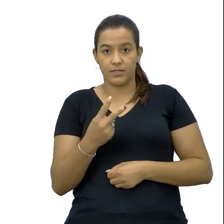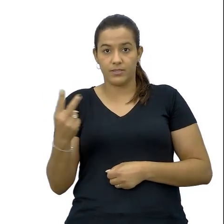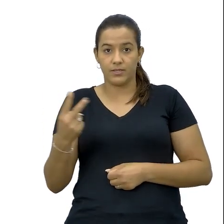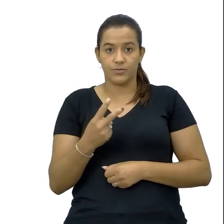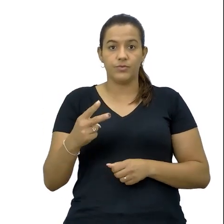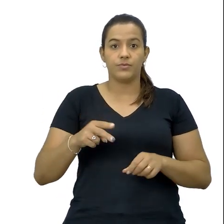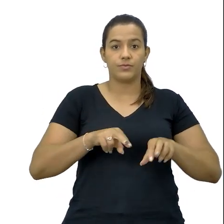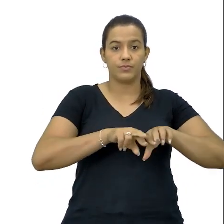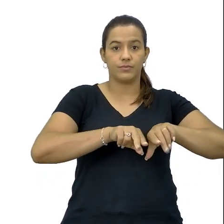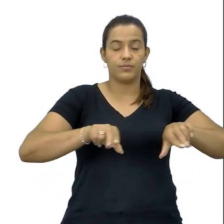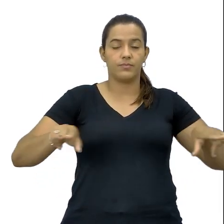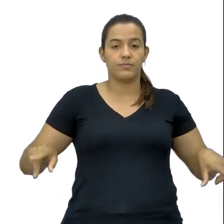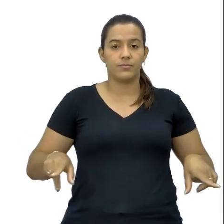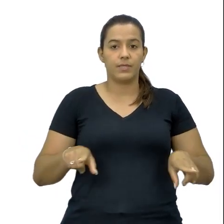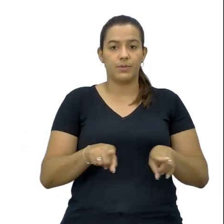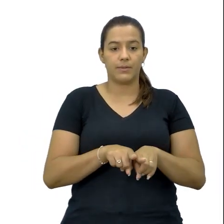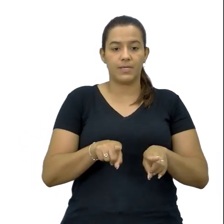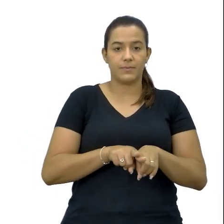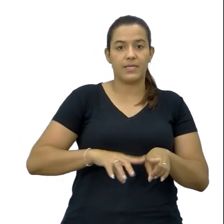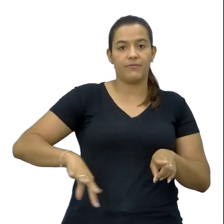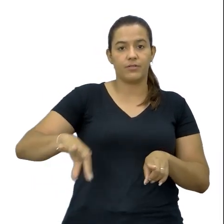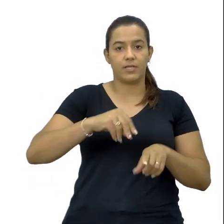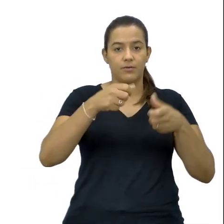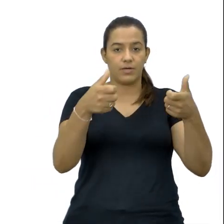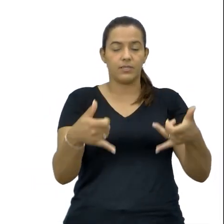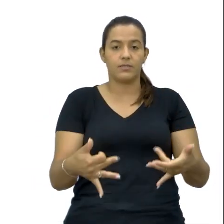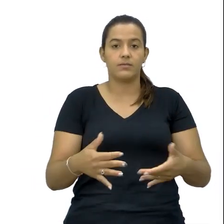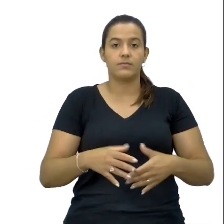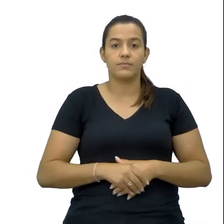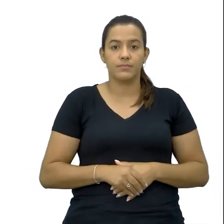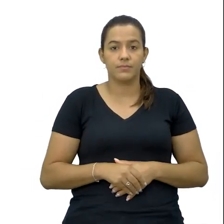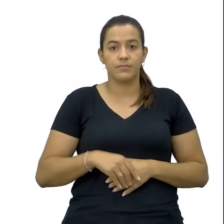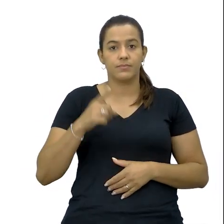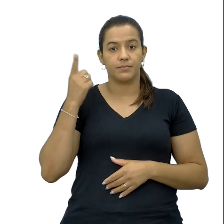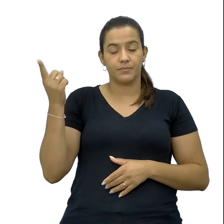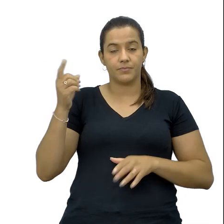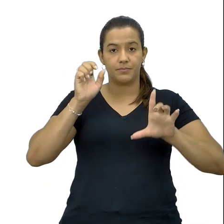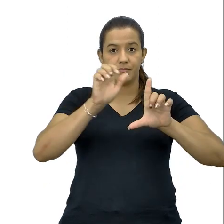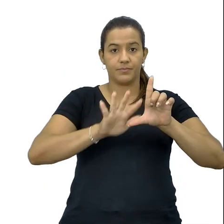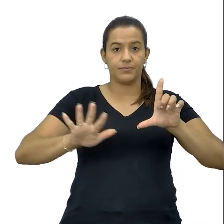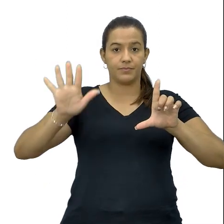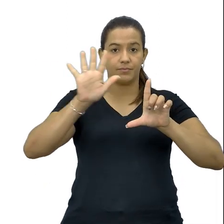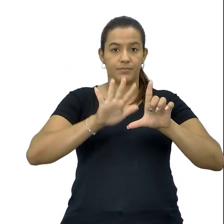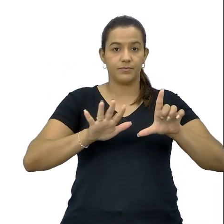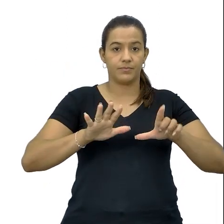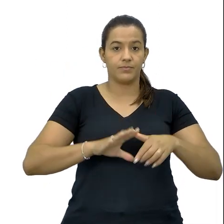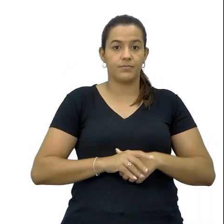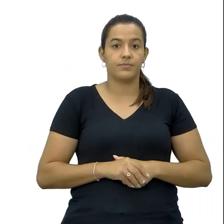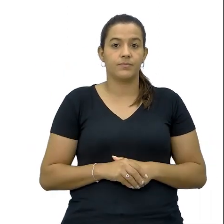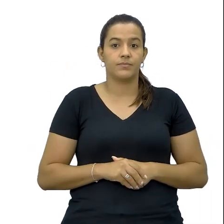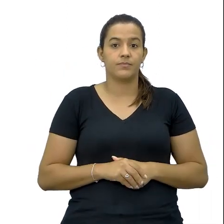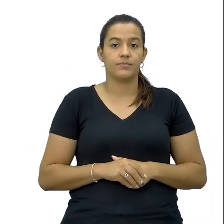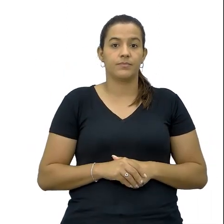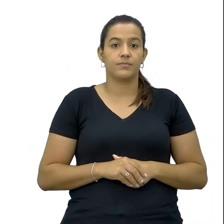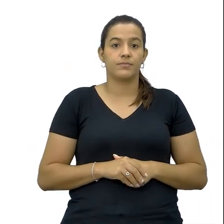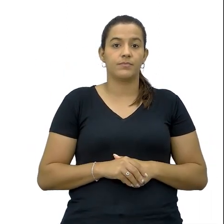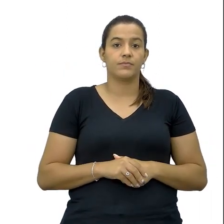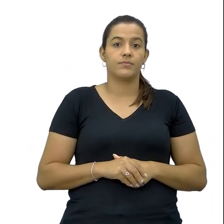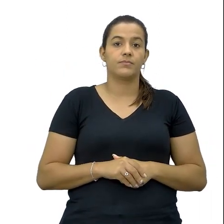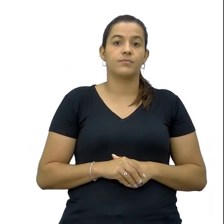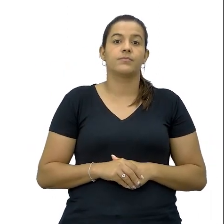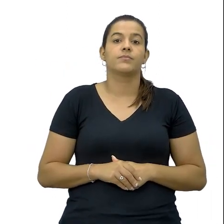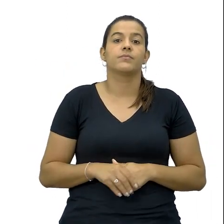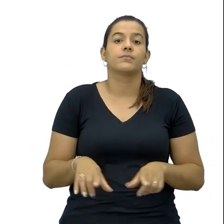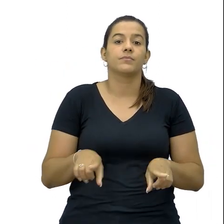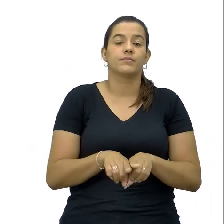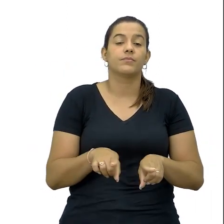de 2022, elas foram feitas de acordo com essa matriz. E não tem muita coisa de diferente da matriz que